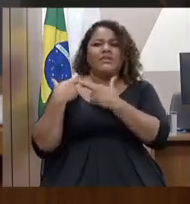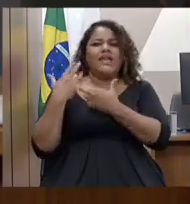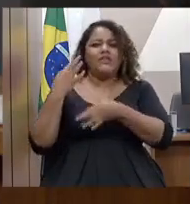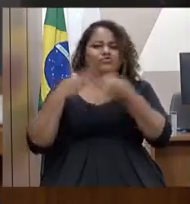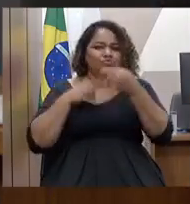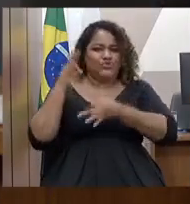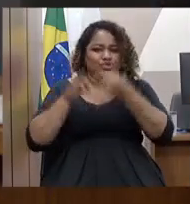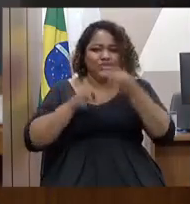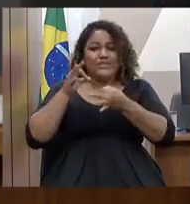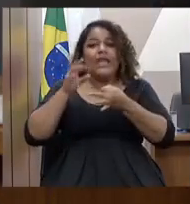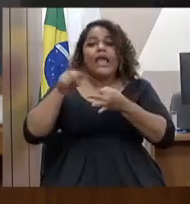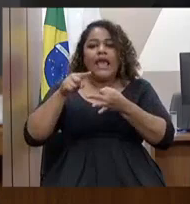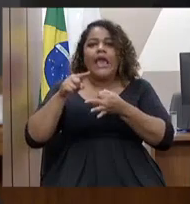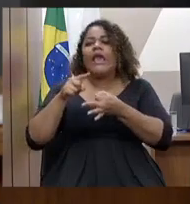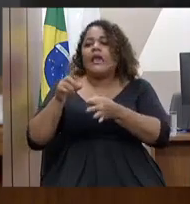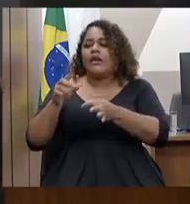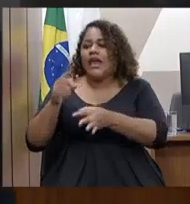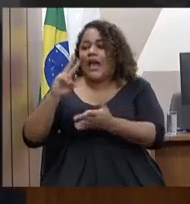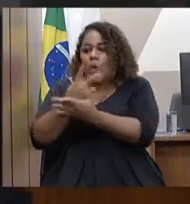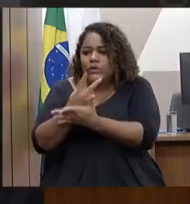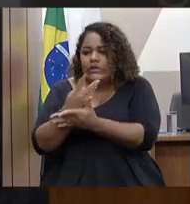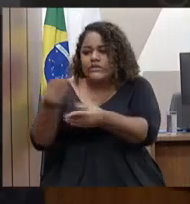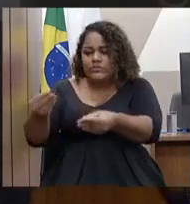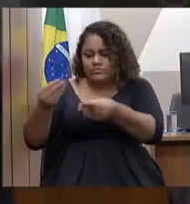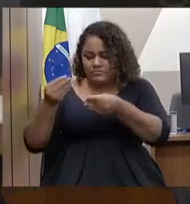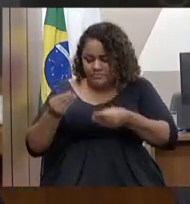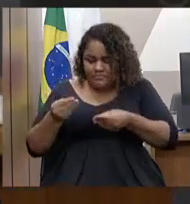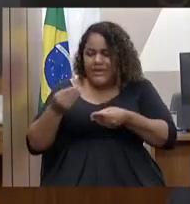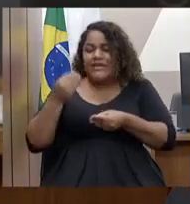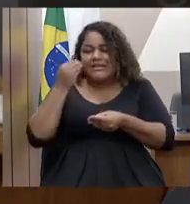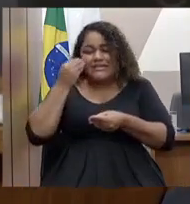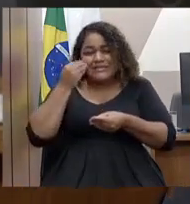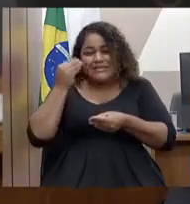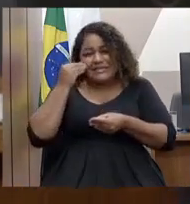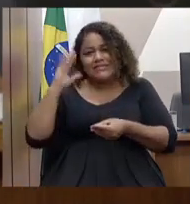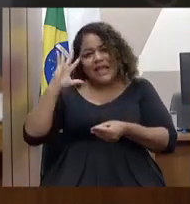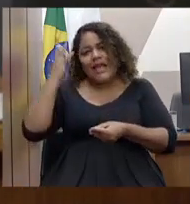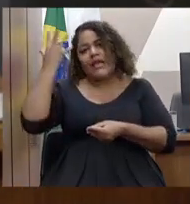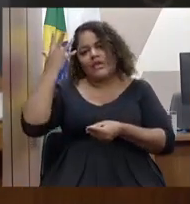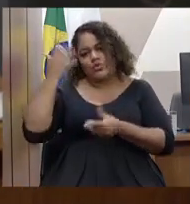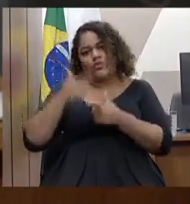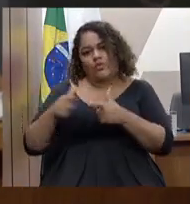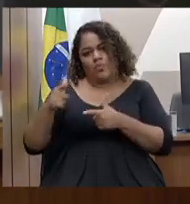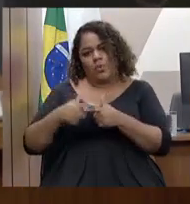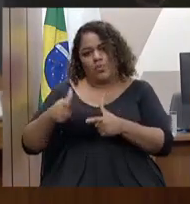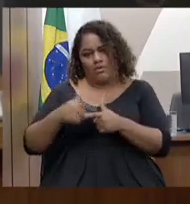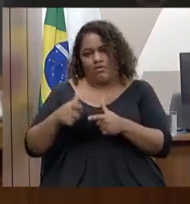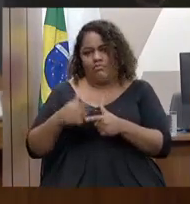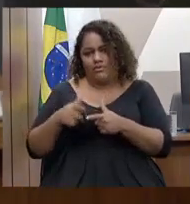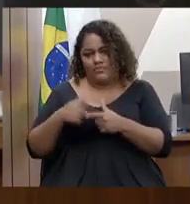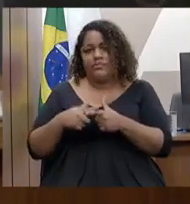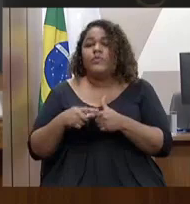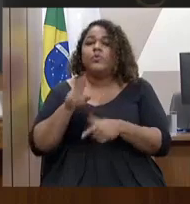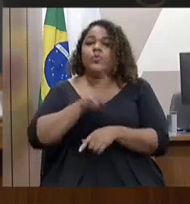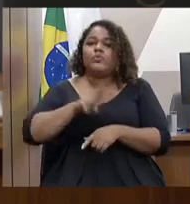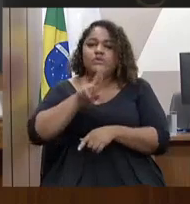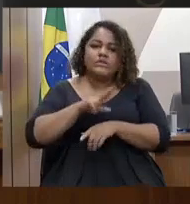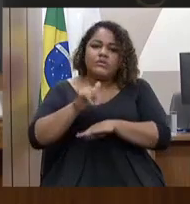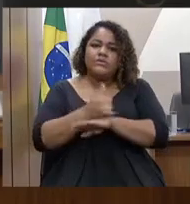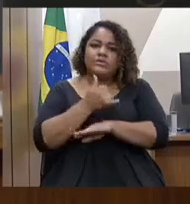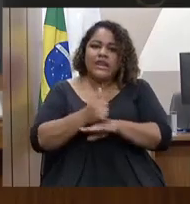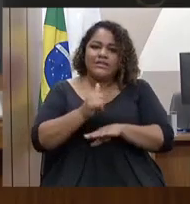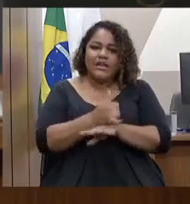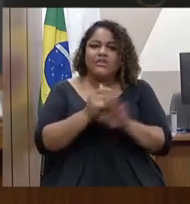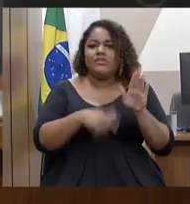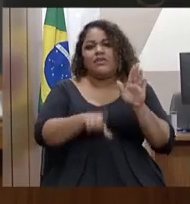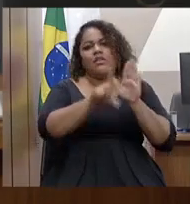as suas mãos e tentar da melhor forma possível resolver essa questão de acordo com os instrumentos legais que estão